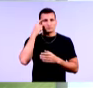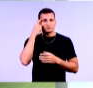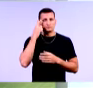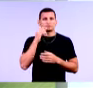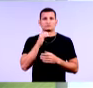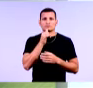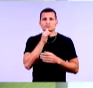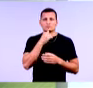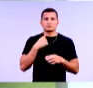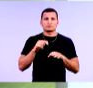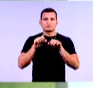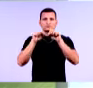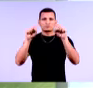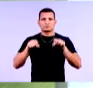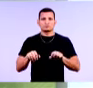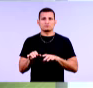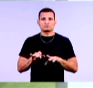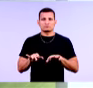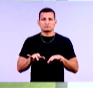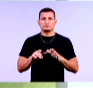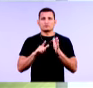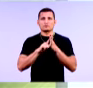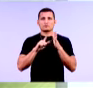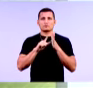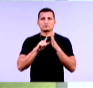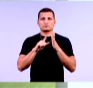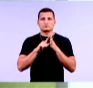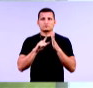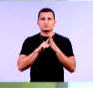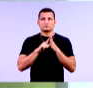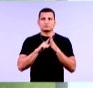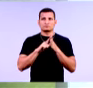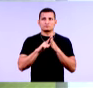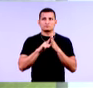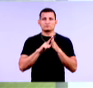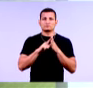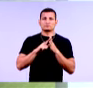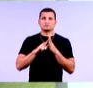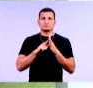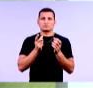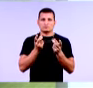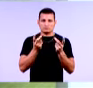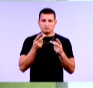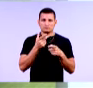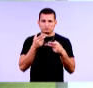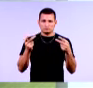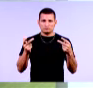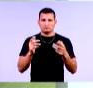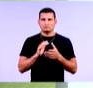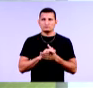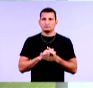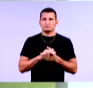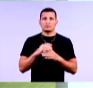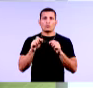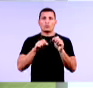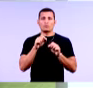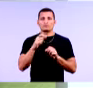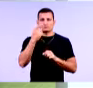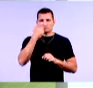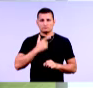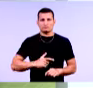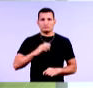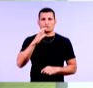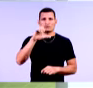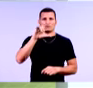estou desenvolvendo um sistema lá para uma loja, né, uma loja aí de eletrodoméstico. Aí vou definir o que é um cliente. Lá na